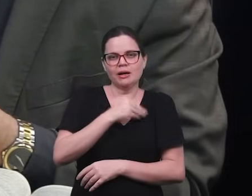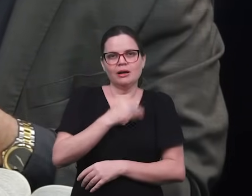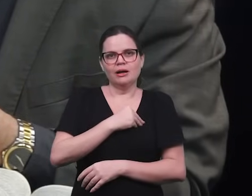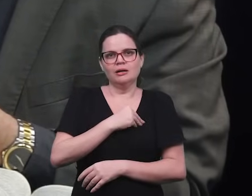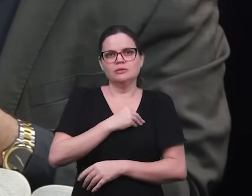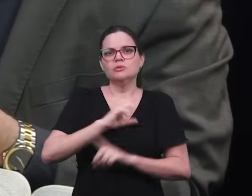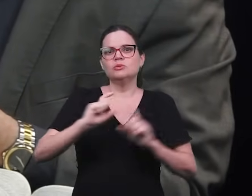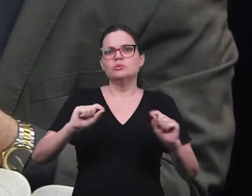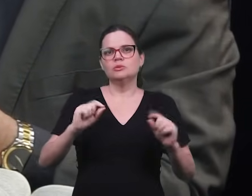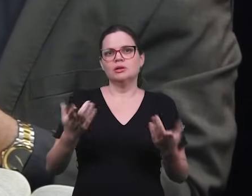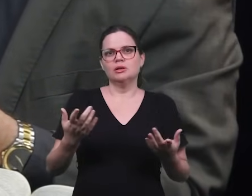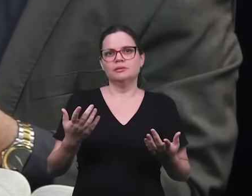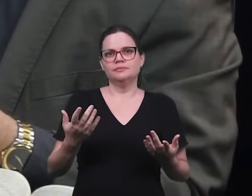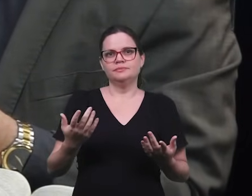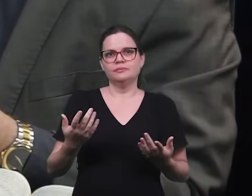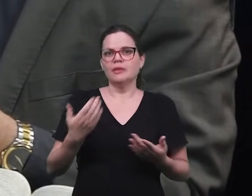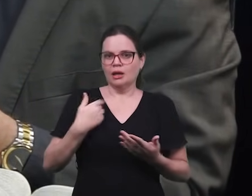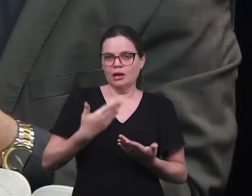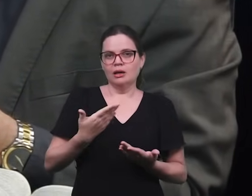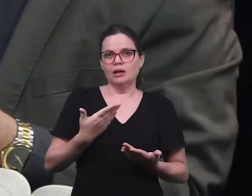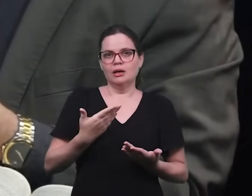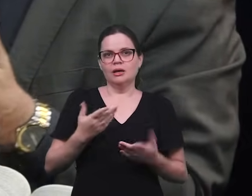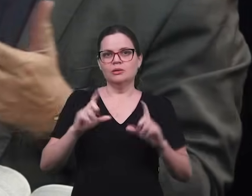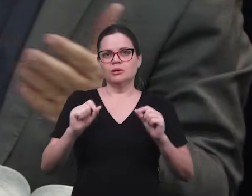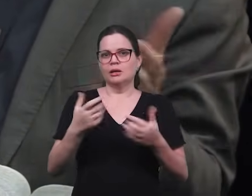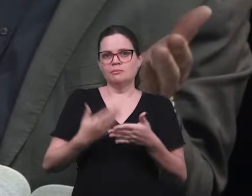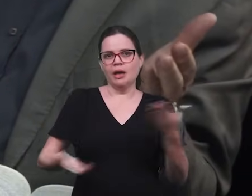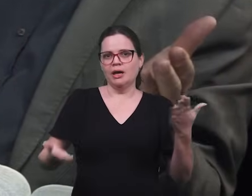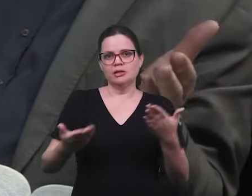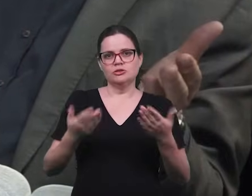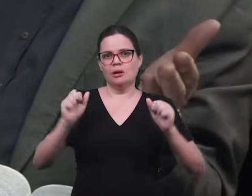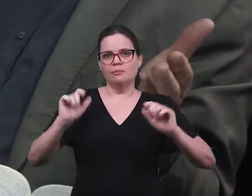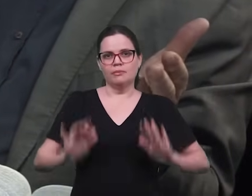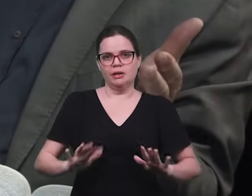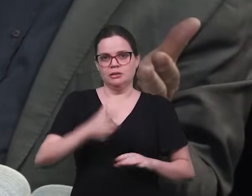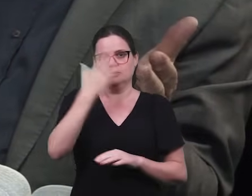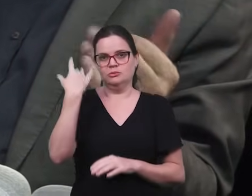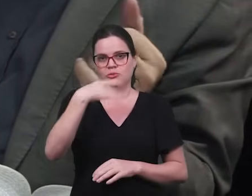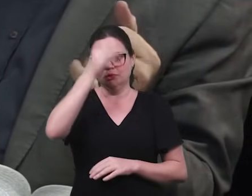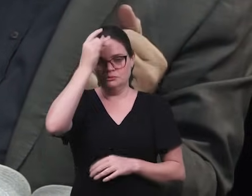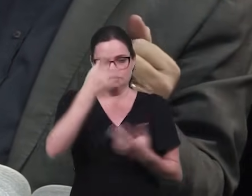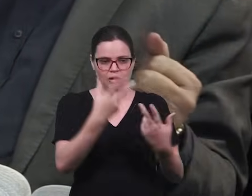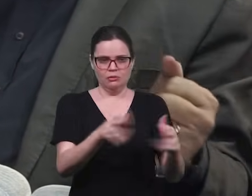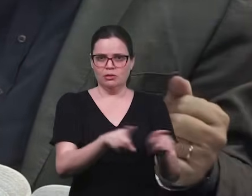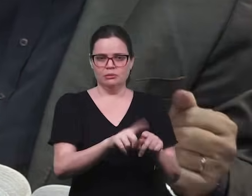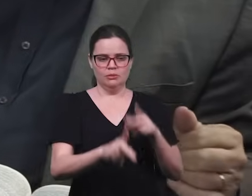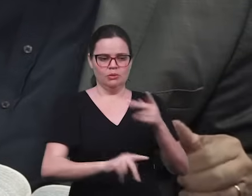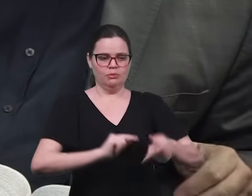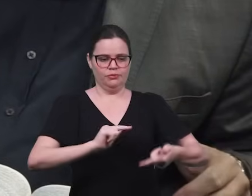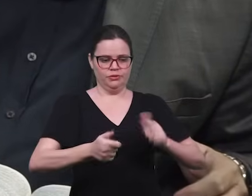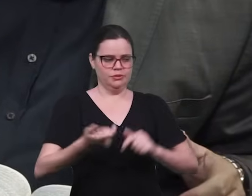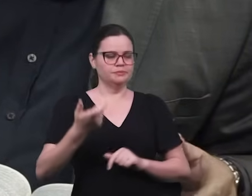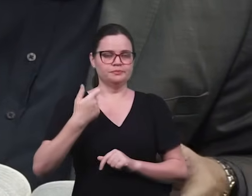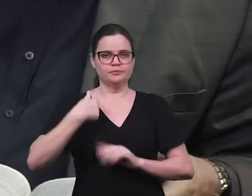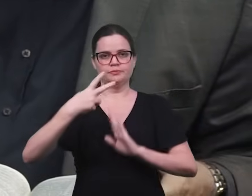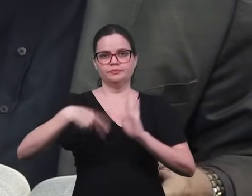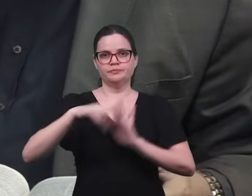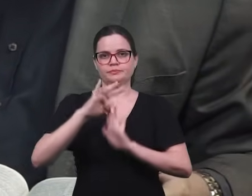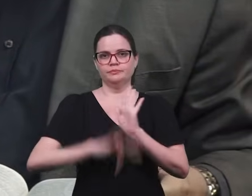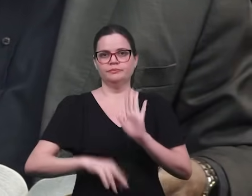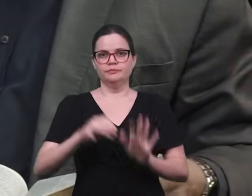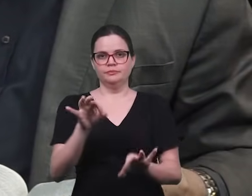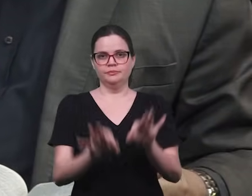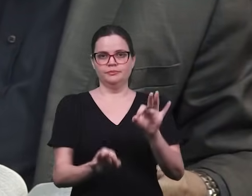peca, ele perde a bênção do Espírito. Não é diferente com Israel. Eu queria ler o texto que está em Juízes, no